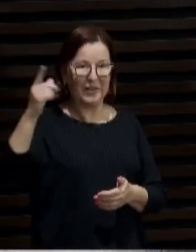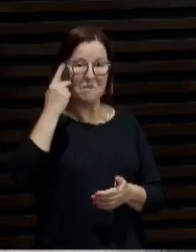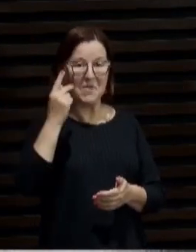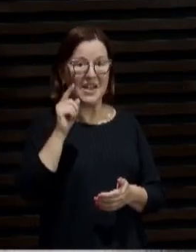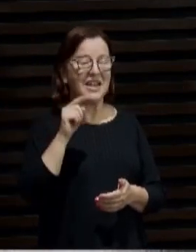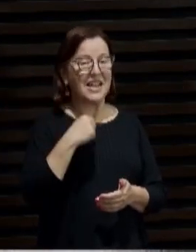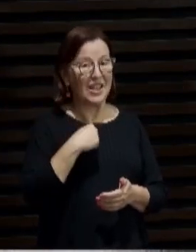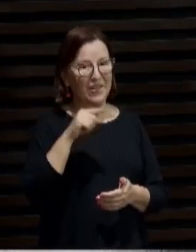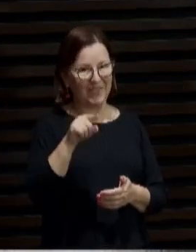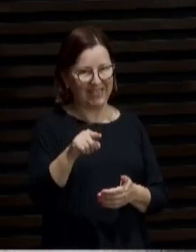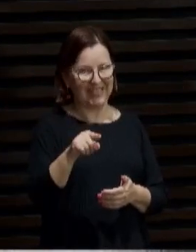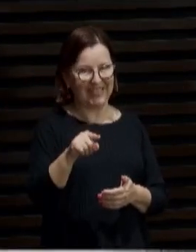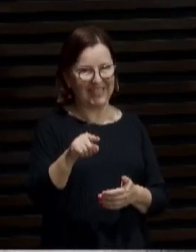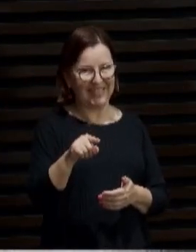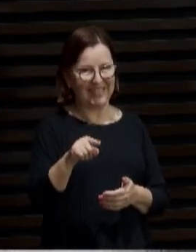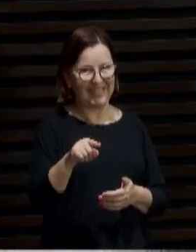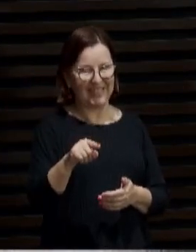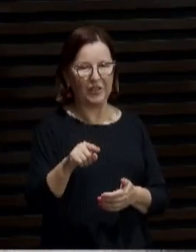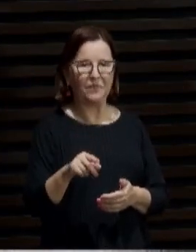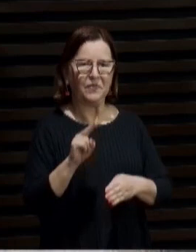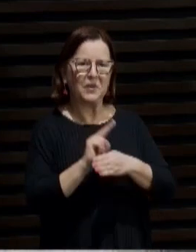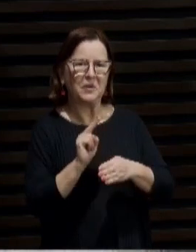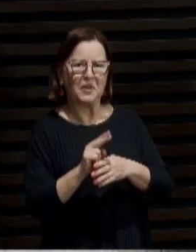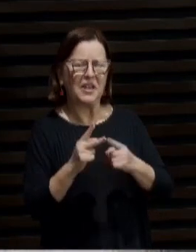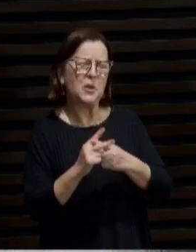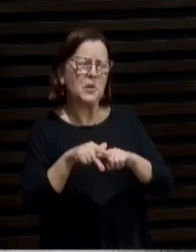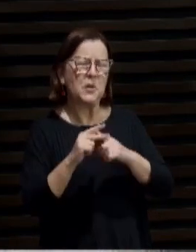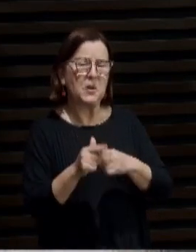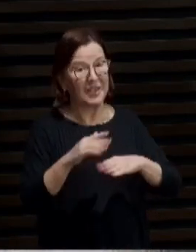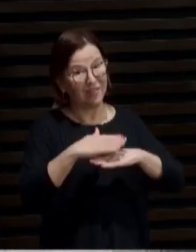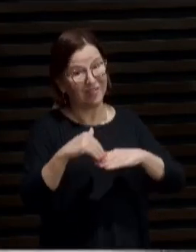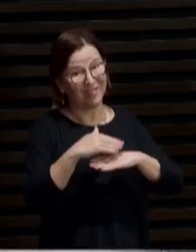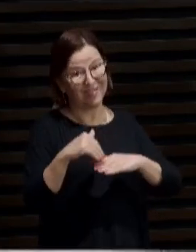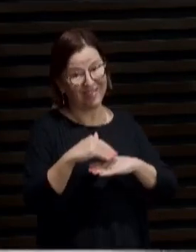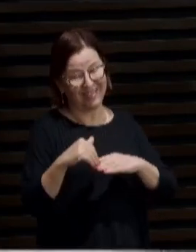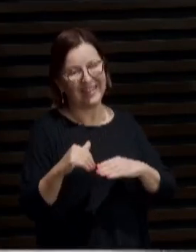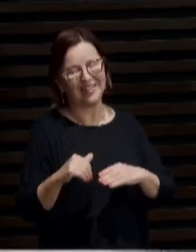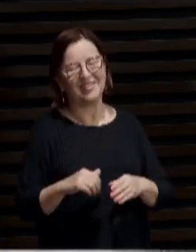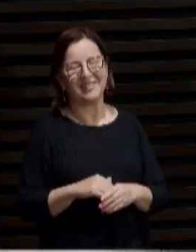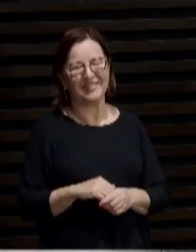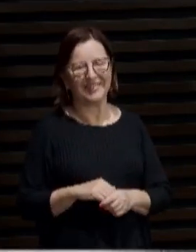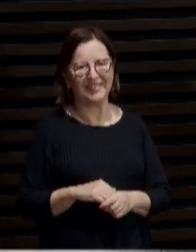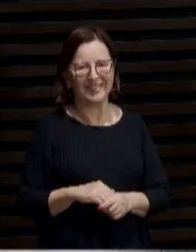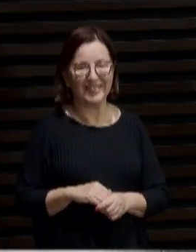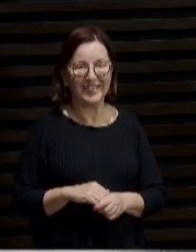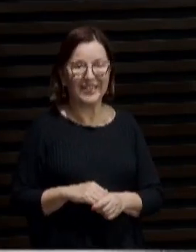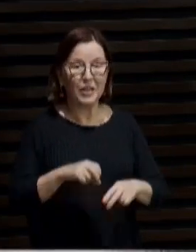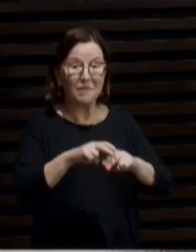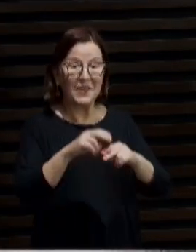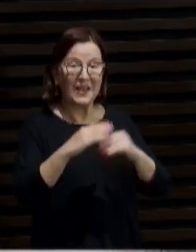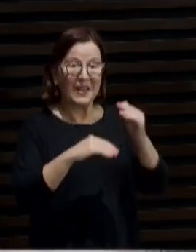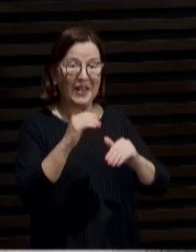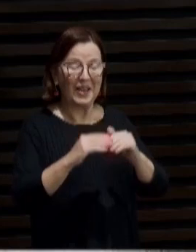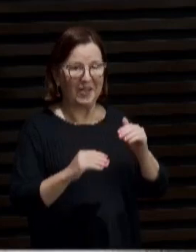sendo tratados, curados, corrigidos, exortados, consolados, muito consolados, pela obra dessa